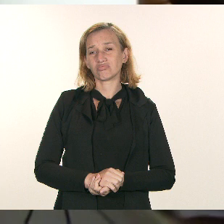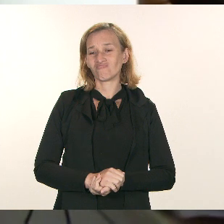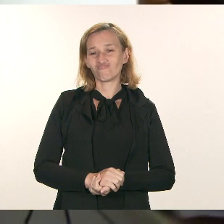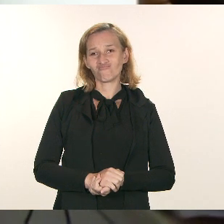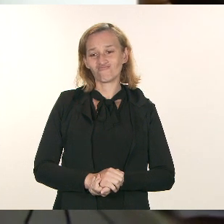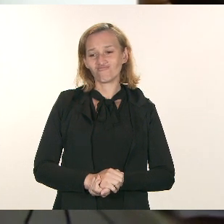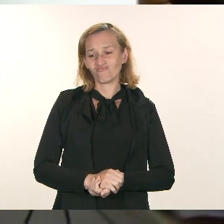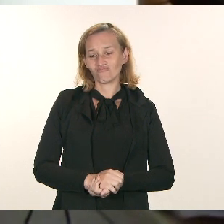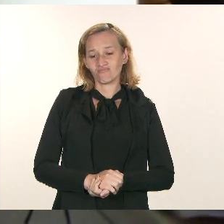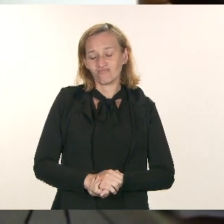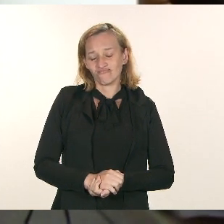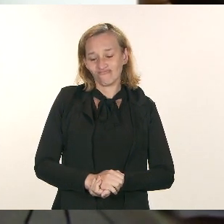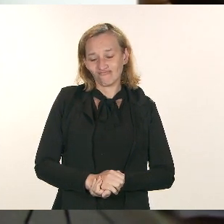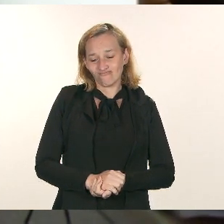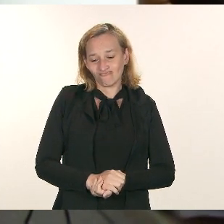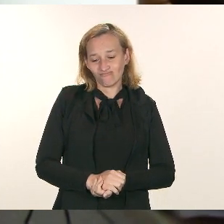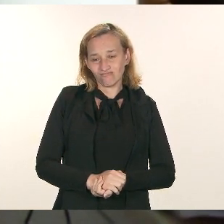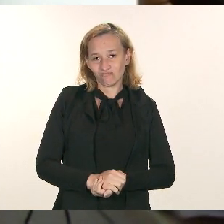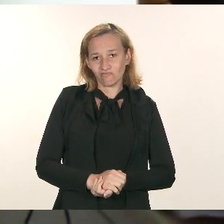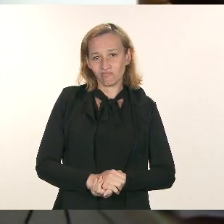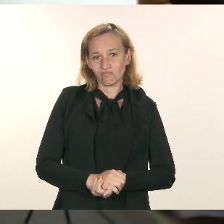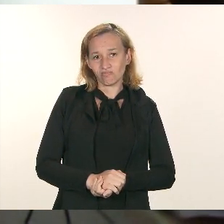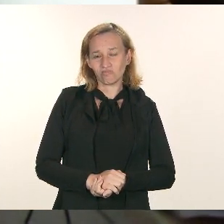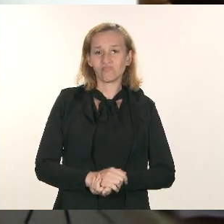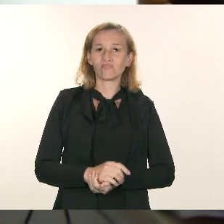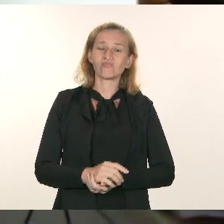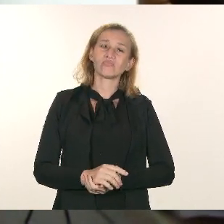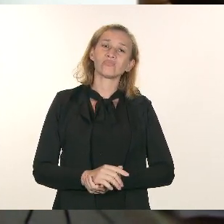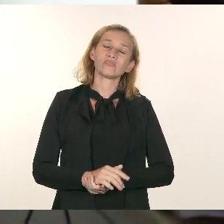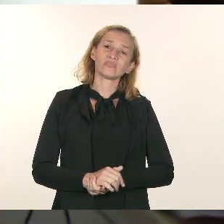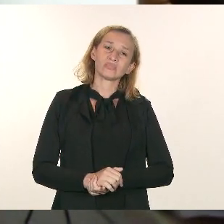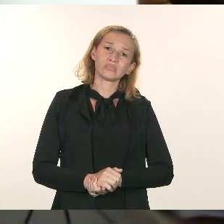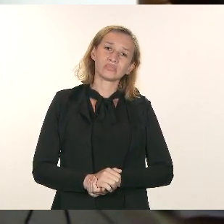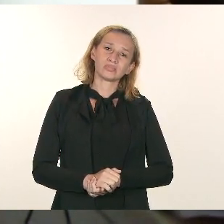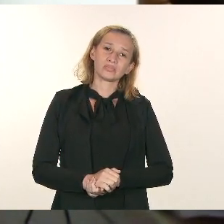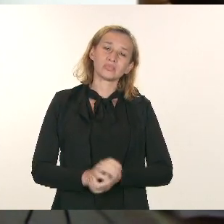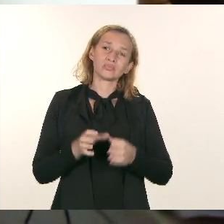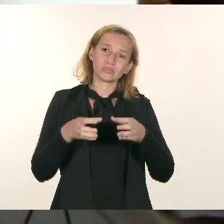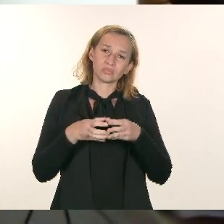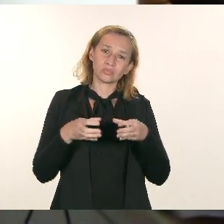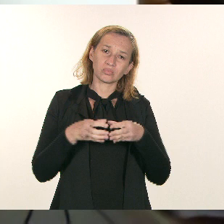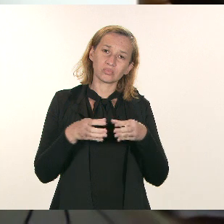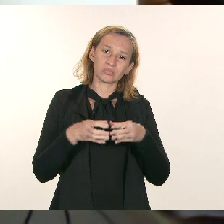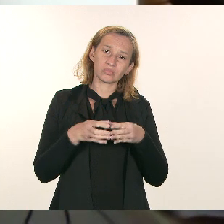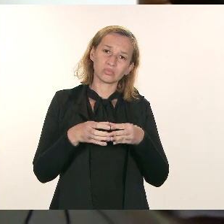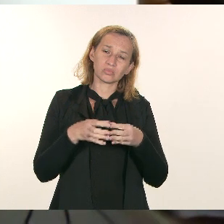Ainda estamos na faixa dos idosos sendo vacinados